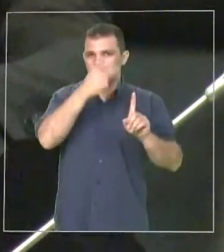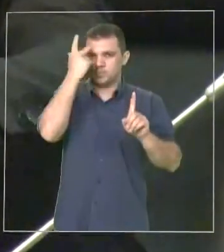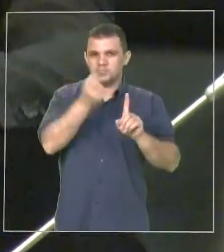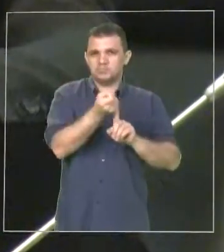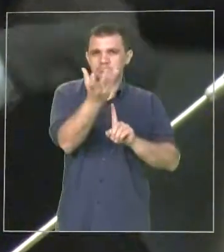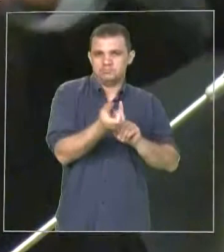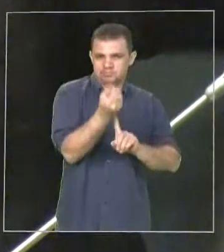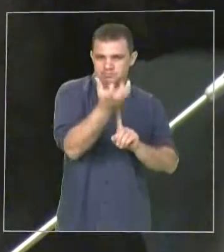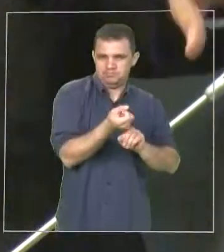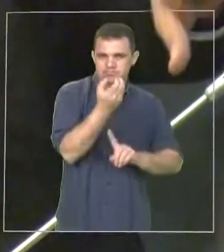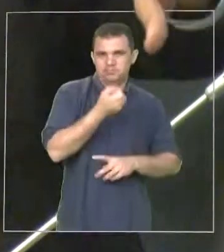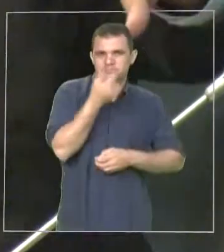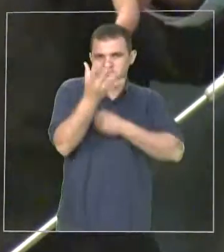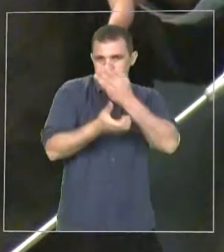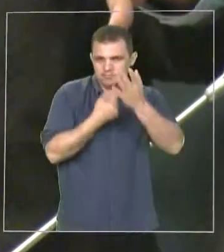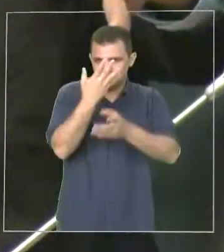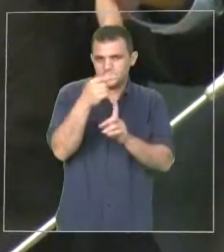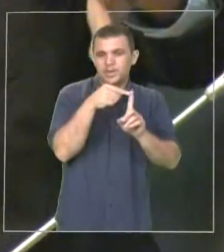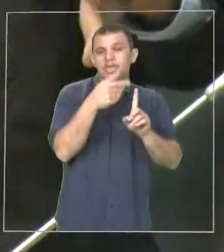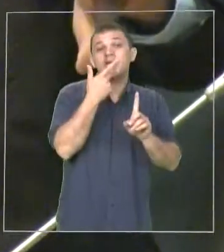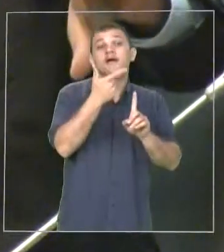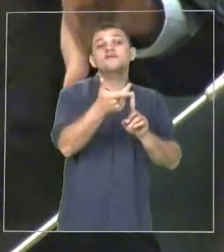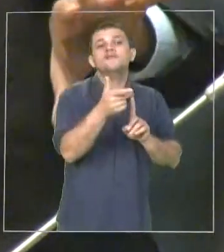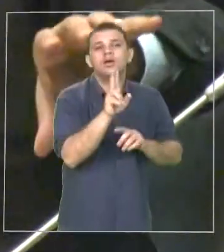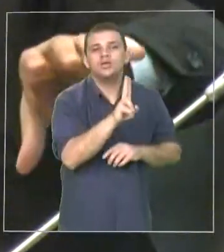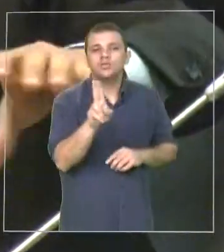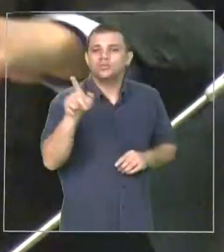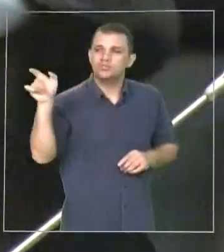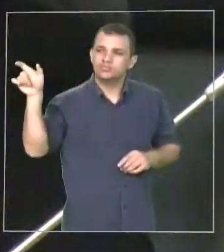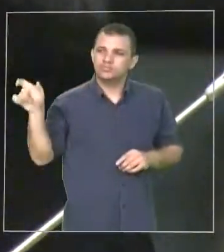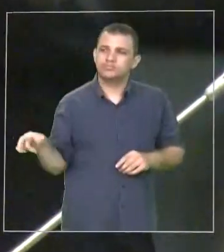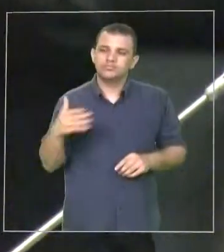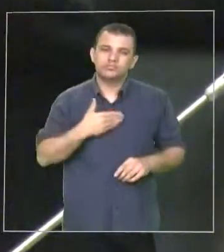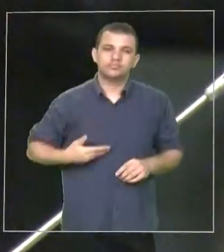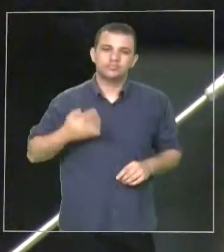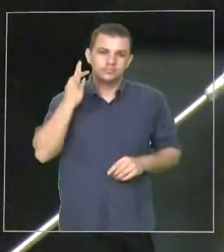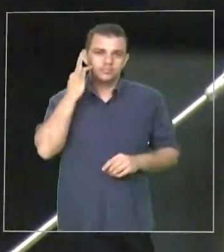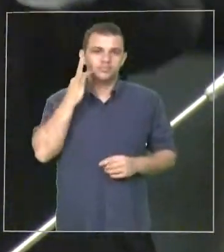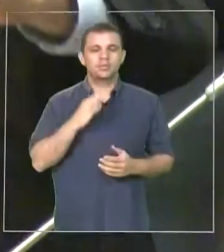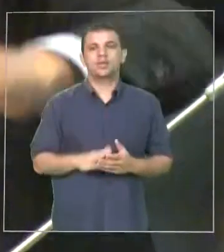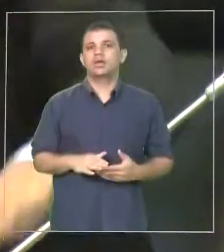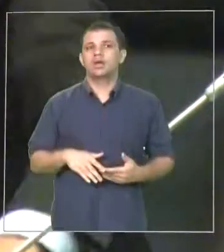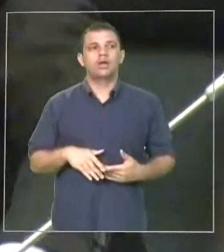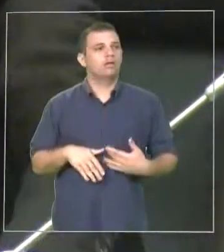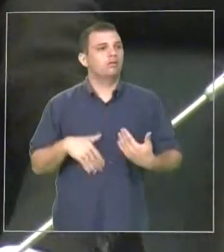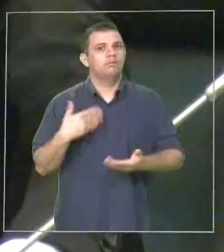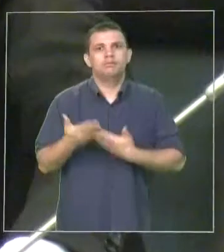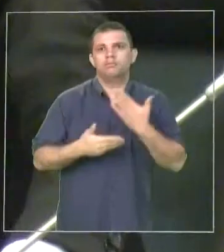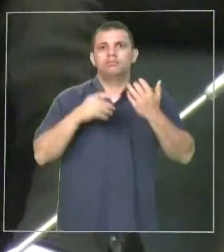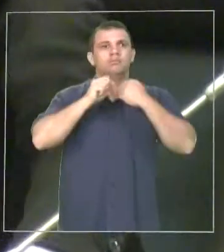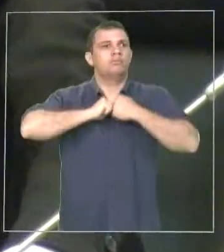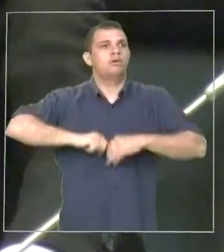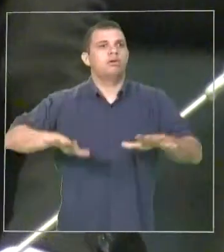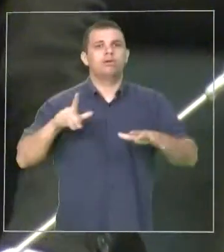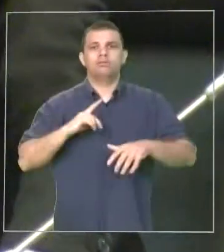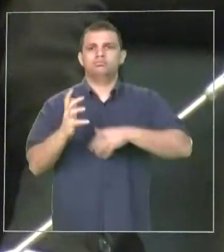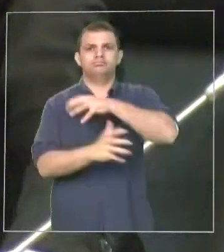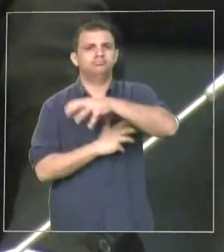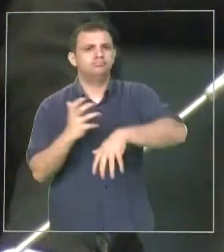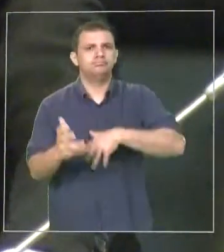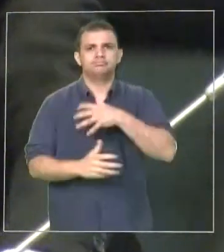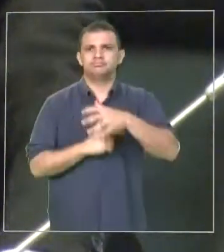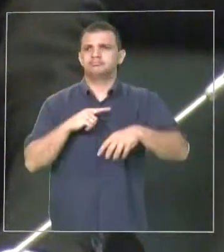citou o governador Flávio Dino. E aquilo virou uma situação